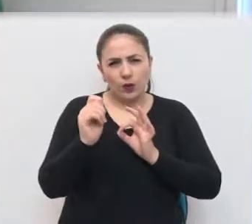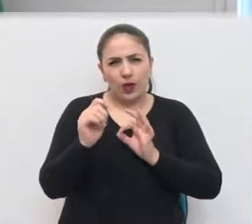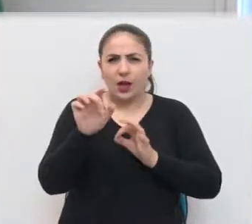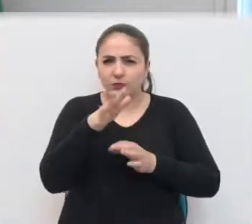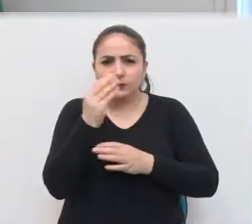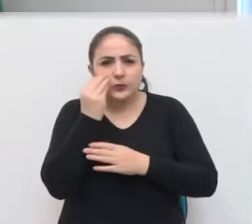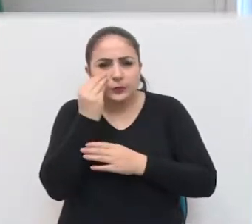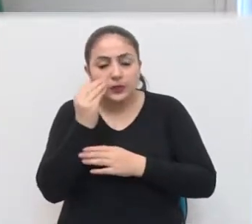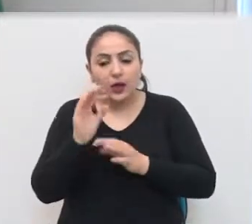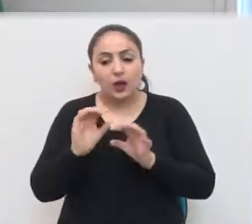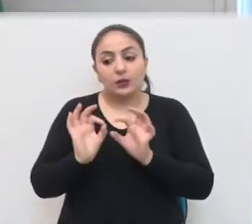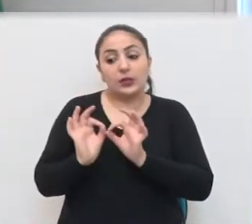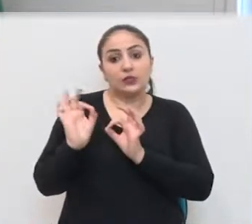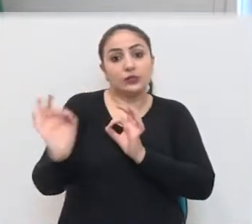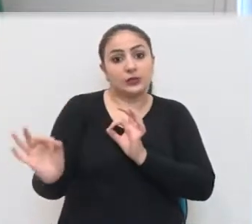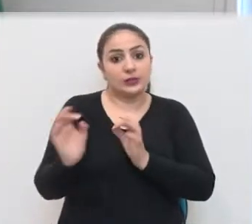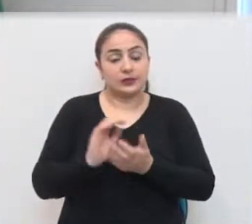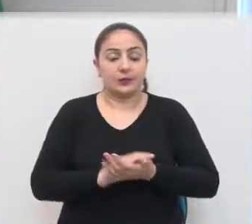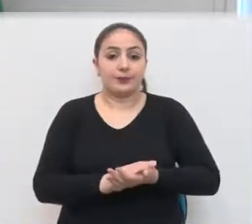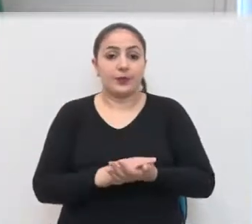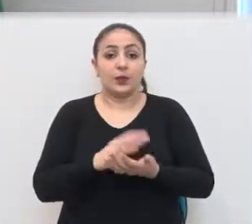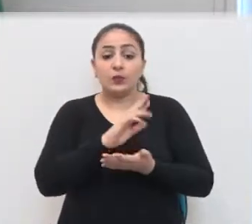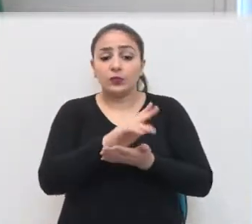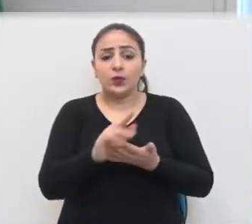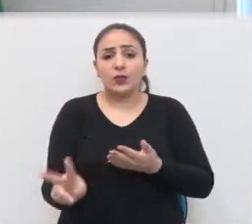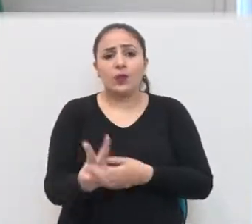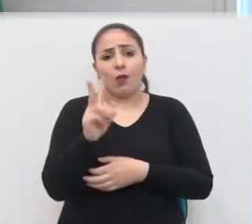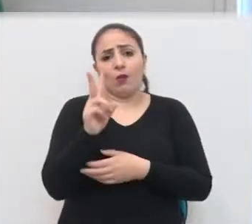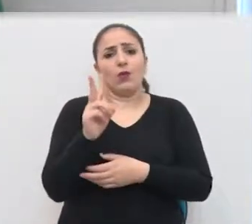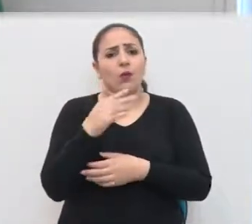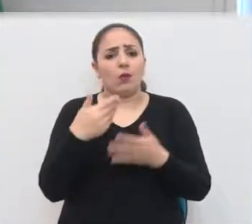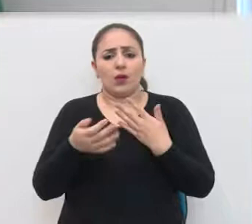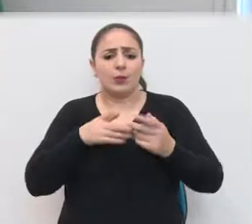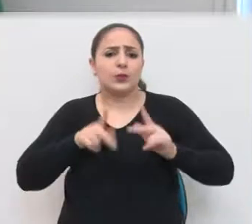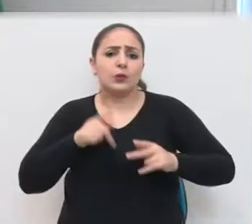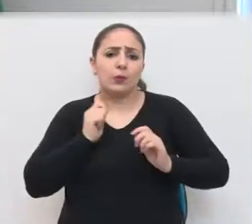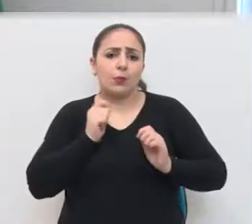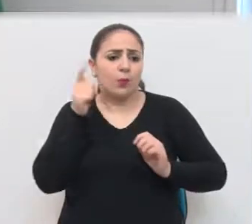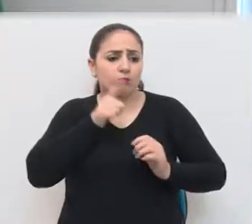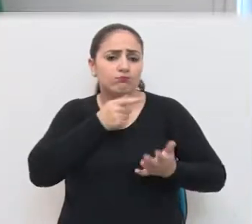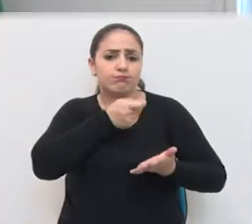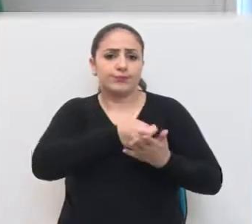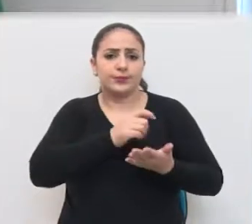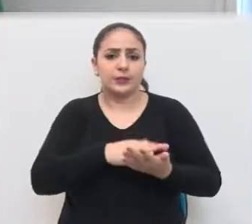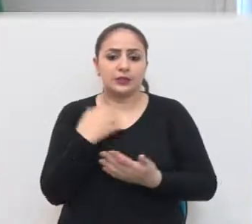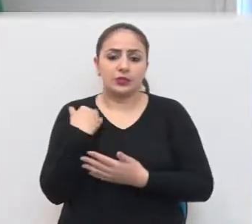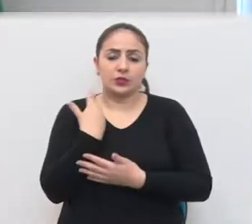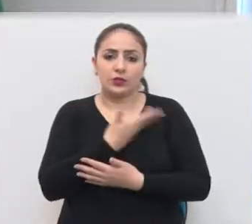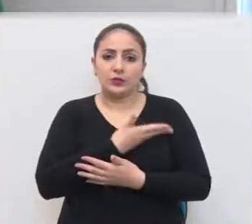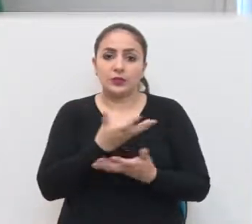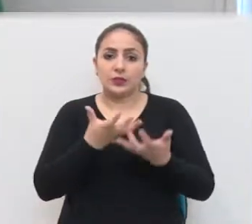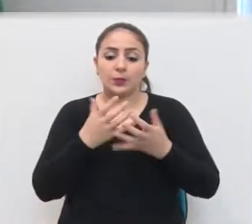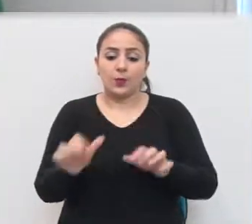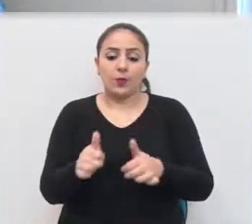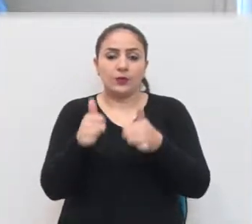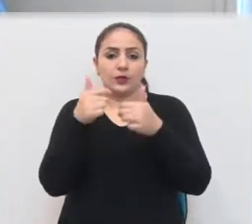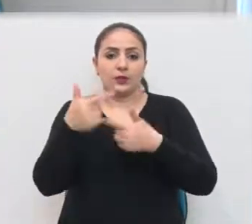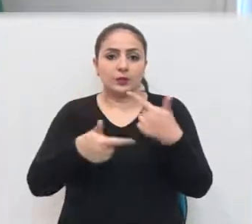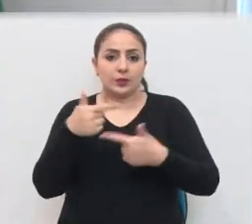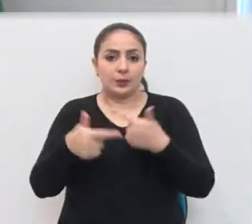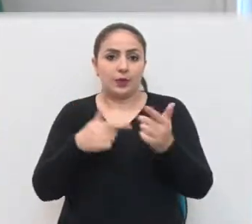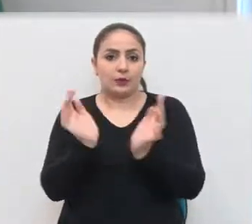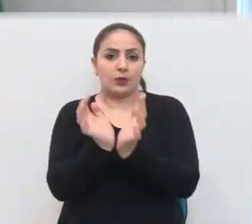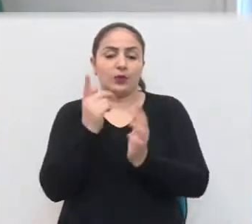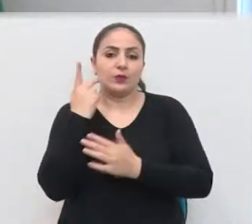e graduação à distância, com diversos valores que cabem no bolso de qualquer servidor público. Então, é essa forma que nós queremos qualificar